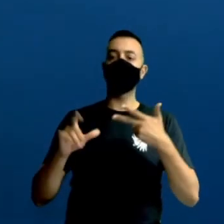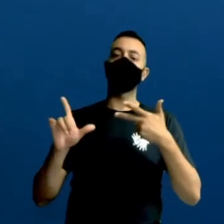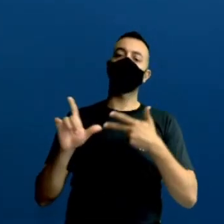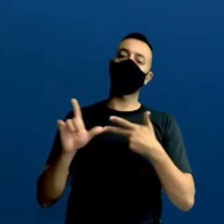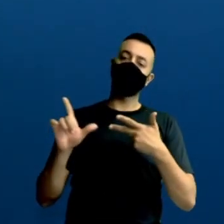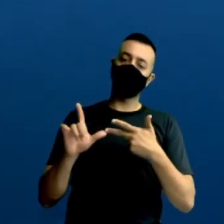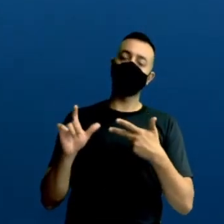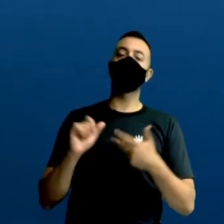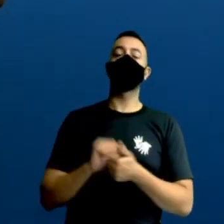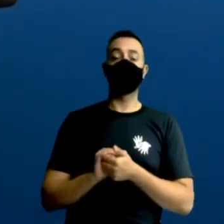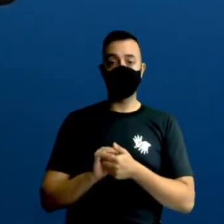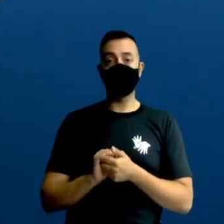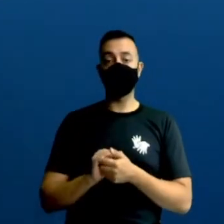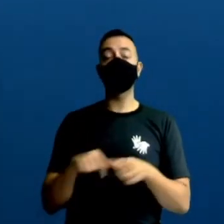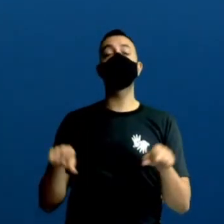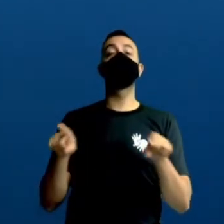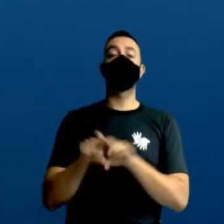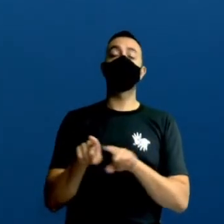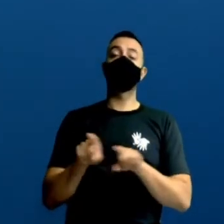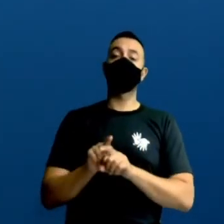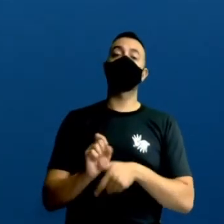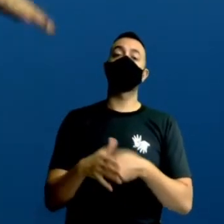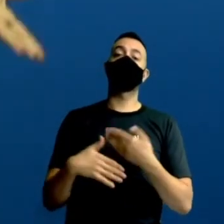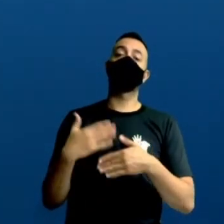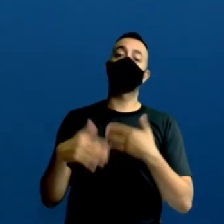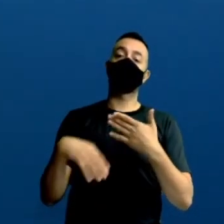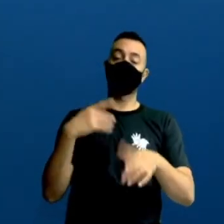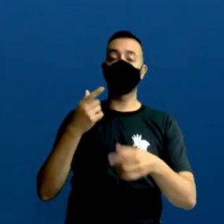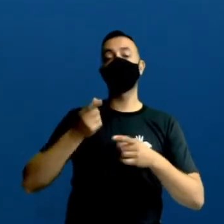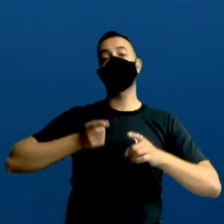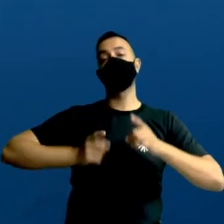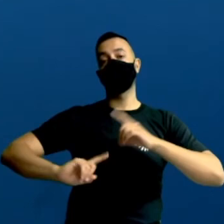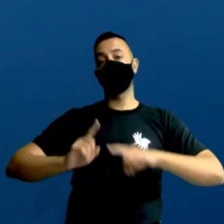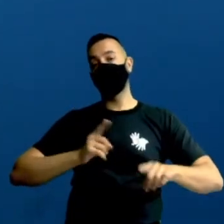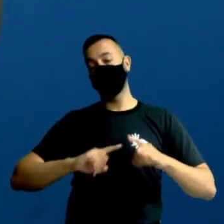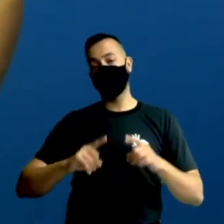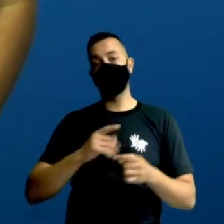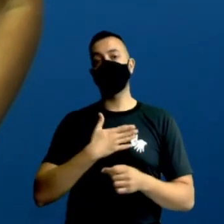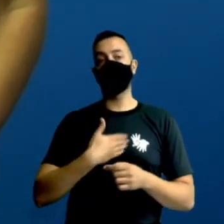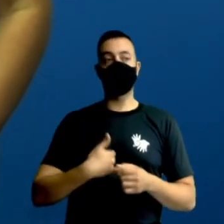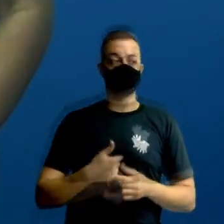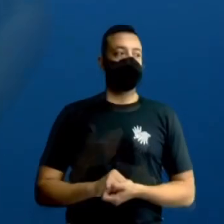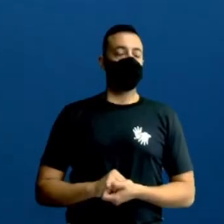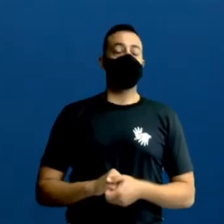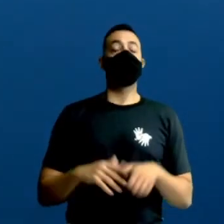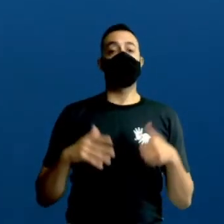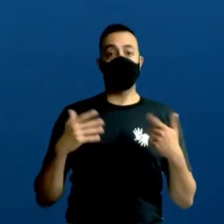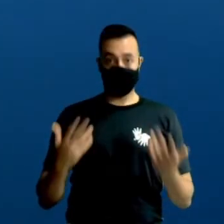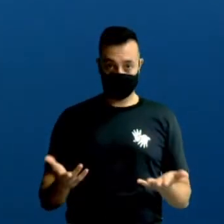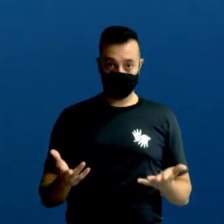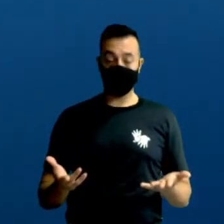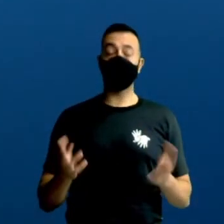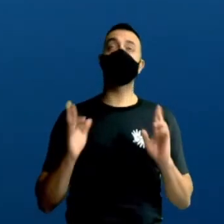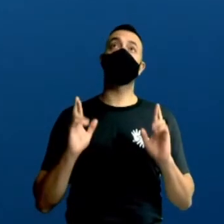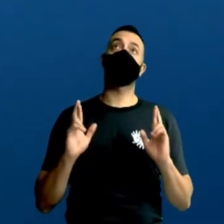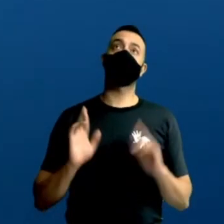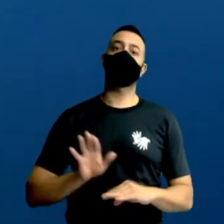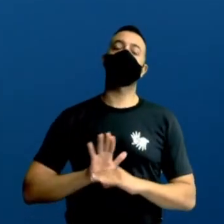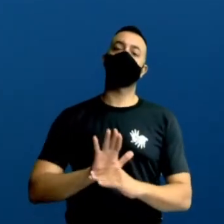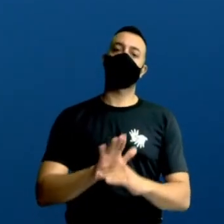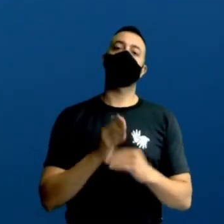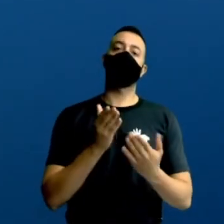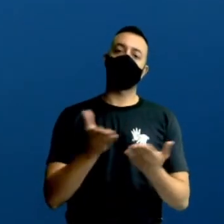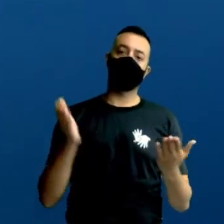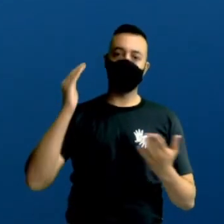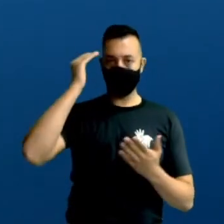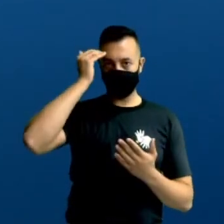Legislativo e o crescimento na administração pública e privada da cidade, tá bem? Então, pessoal, eu espero ter ajudado